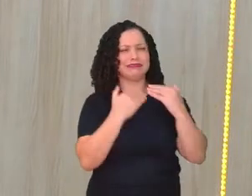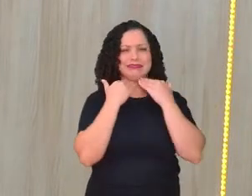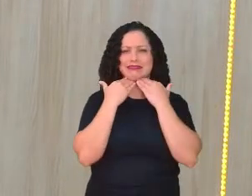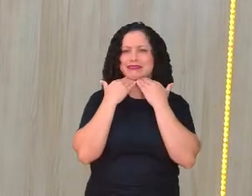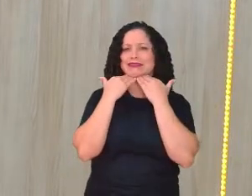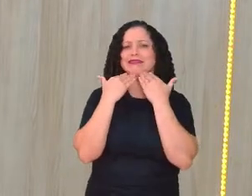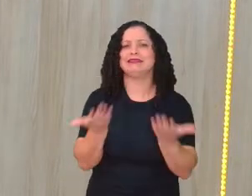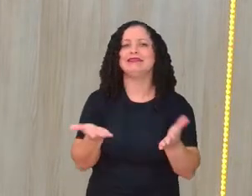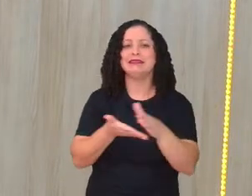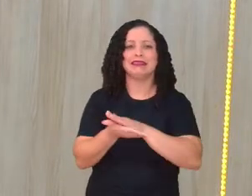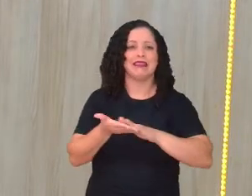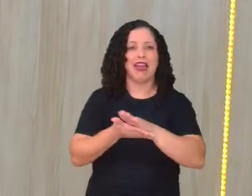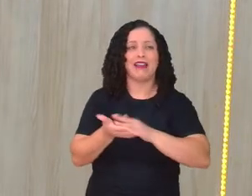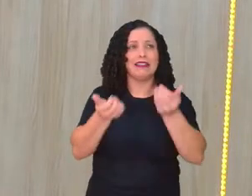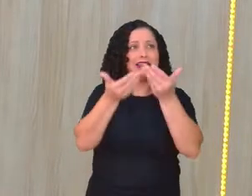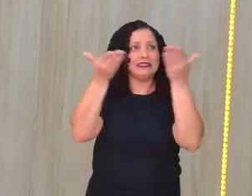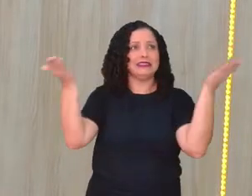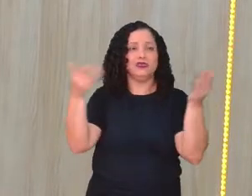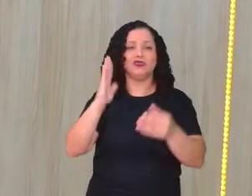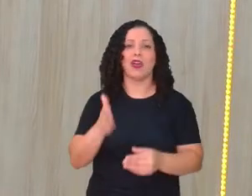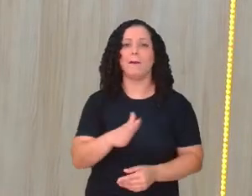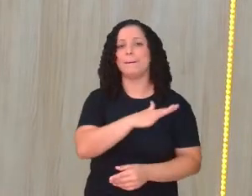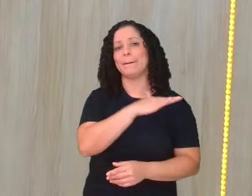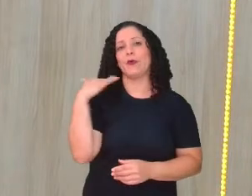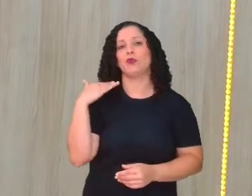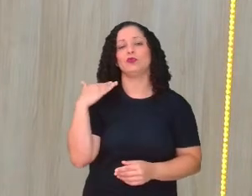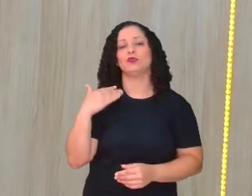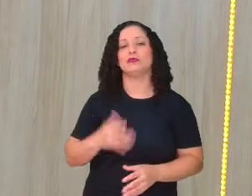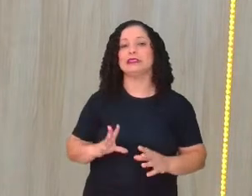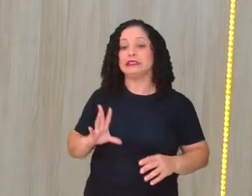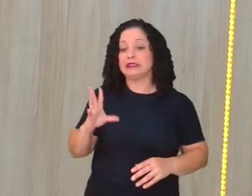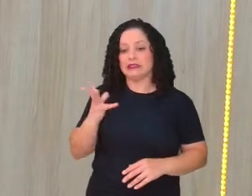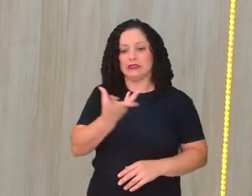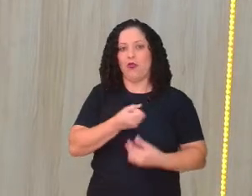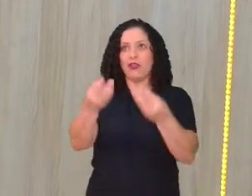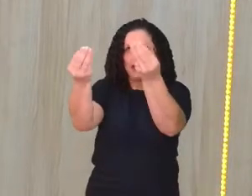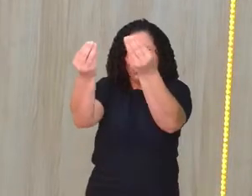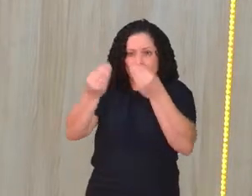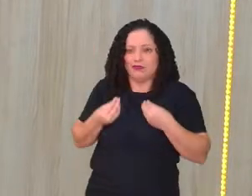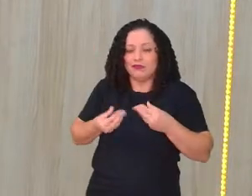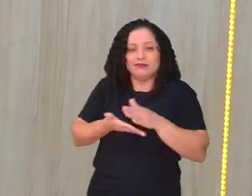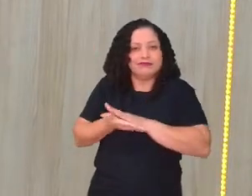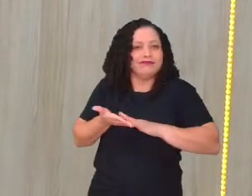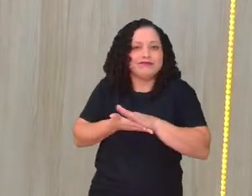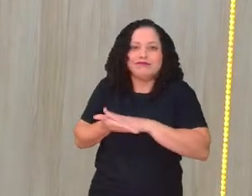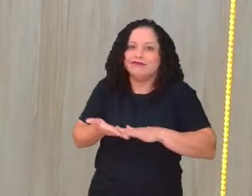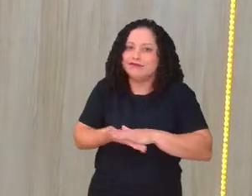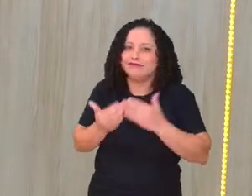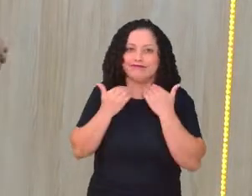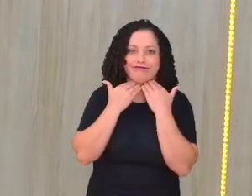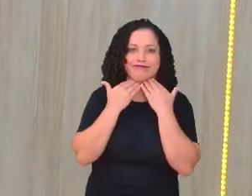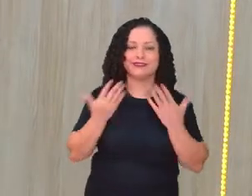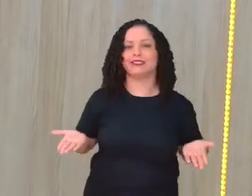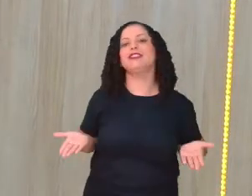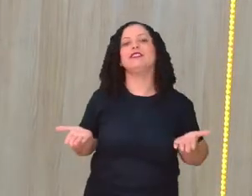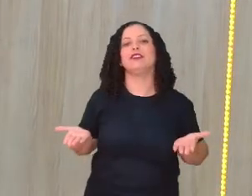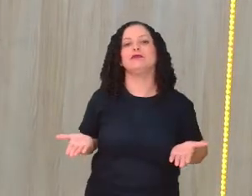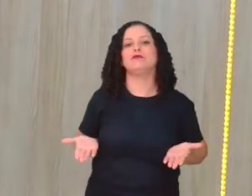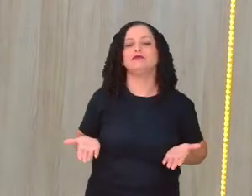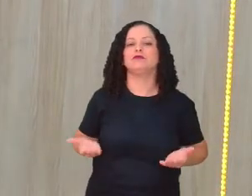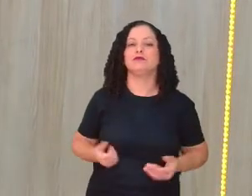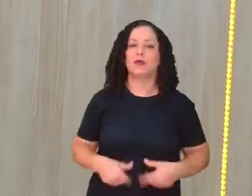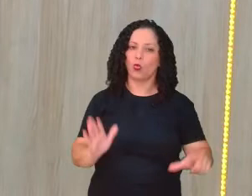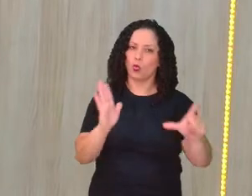pessoas, depois de mortas, elas não tinham poder nenhum de garantir a salvação aos fiéis. Então, nesse sentido, né, ele defendia isso daí.